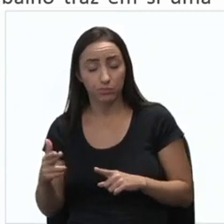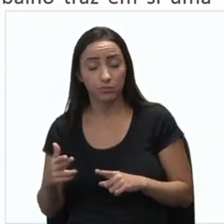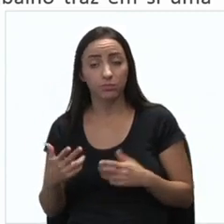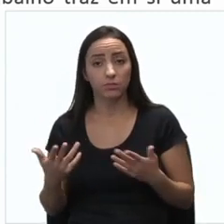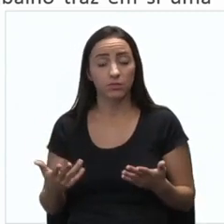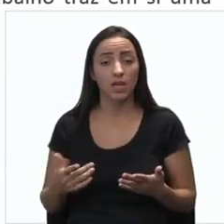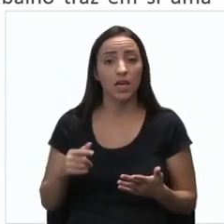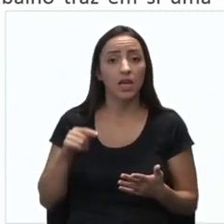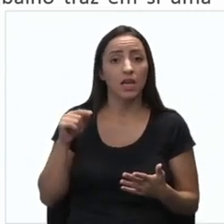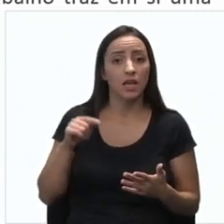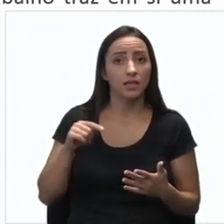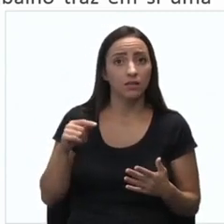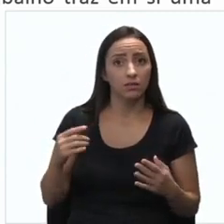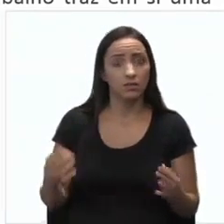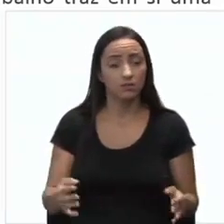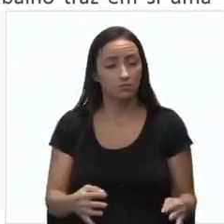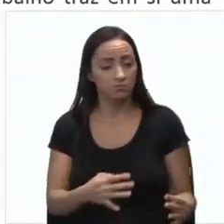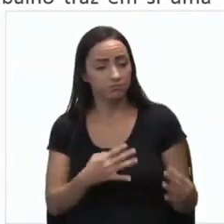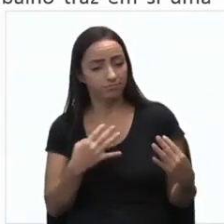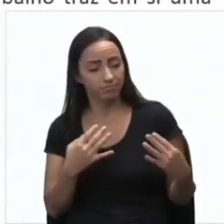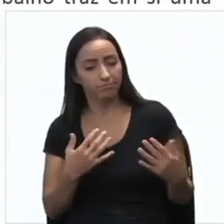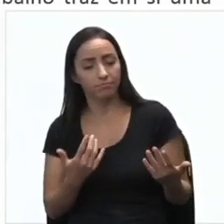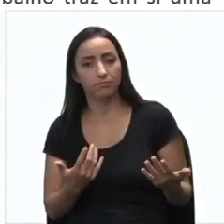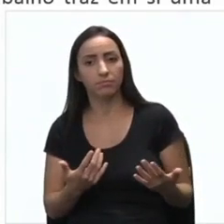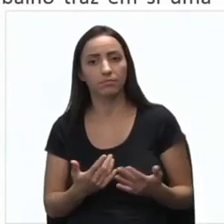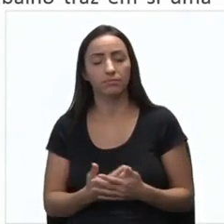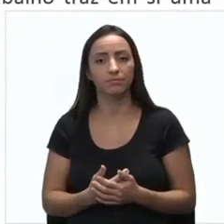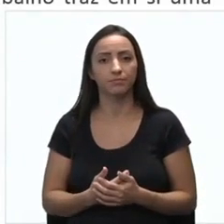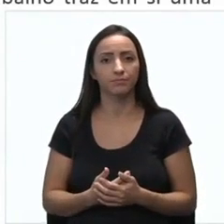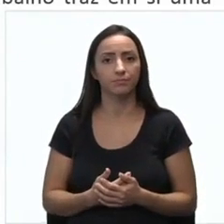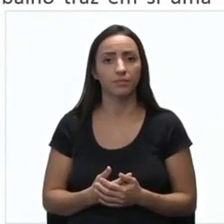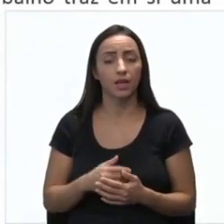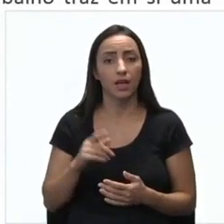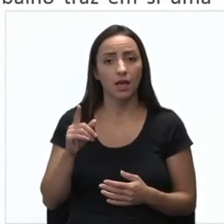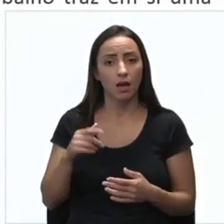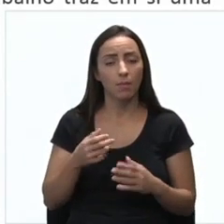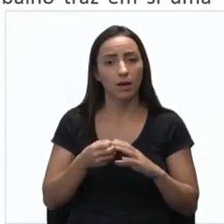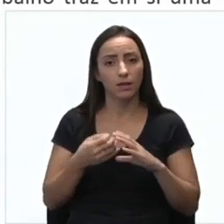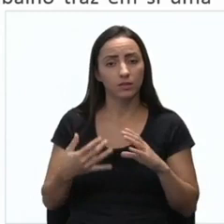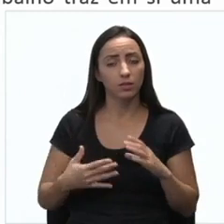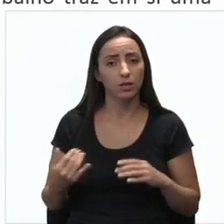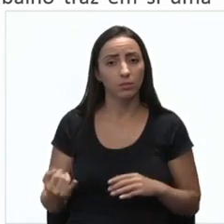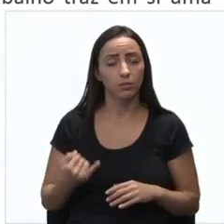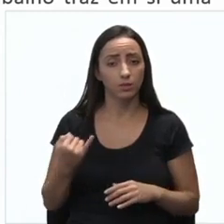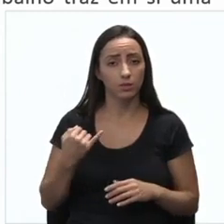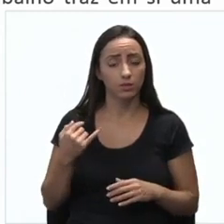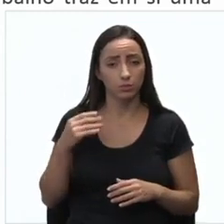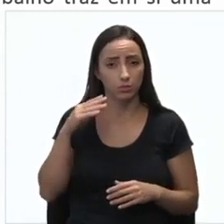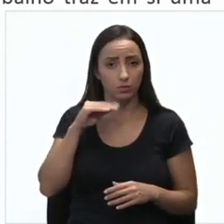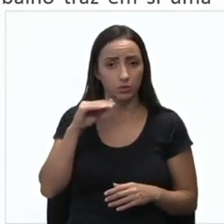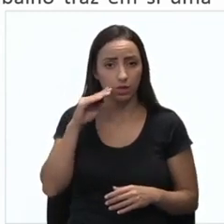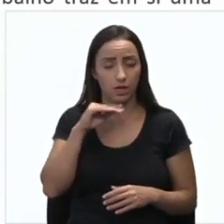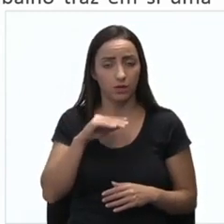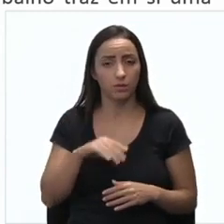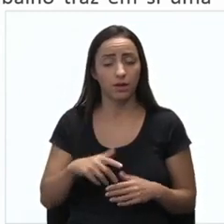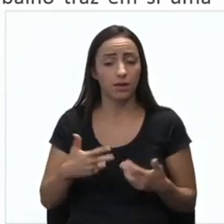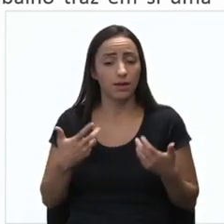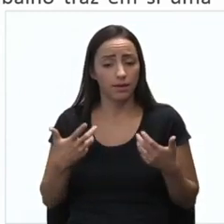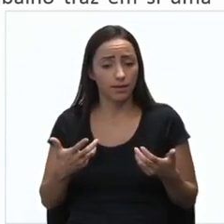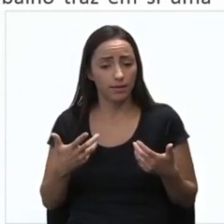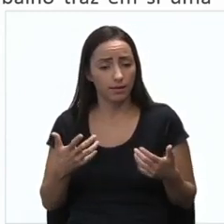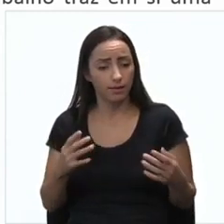esse reconhecimento, né, é um dos aspectos mais importantes para o trabalhador, né? Ele quer